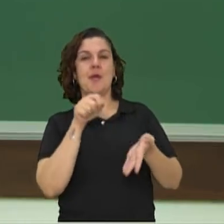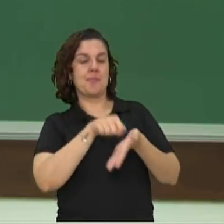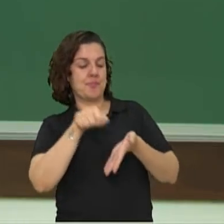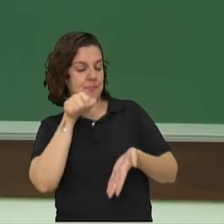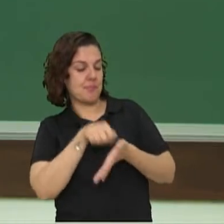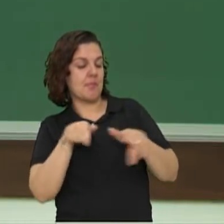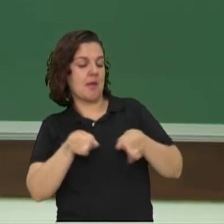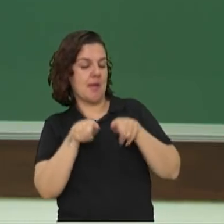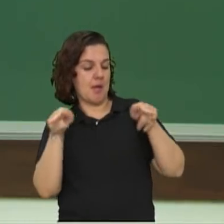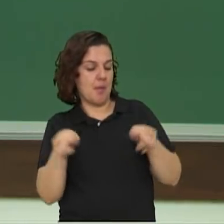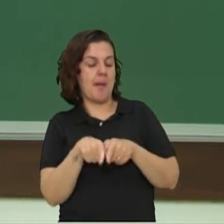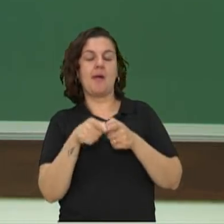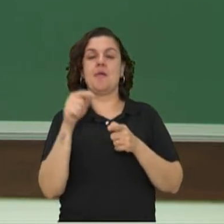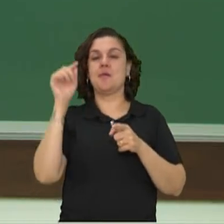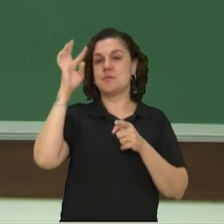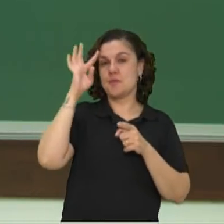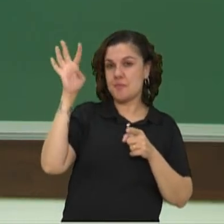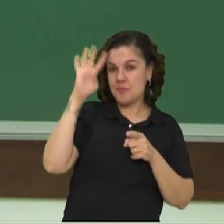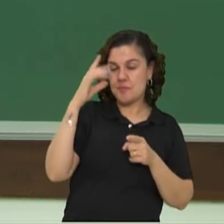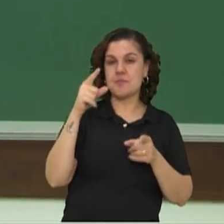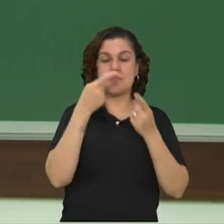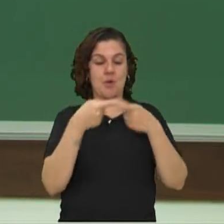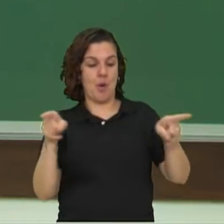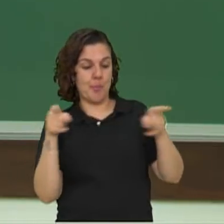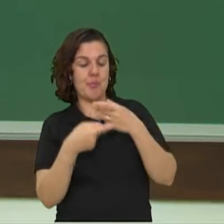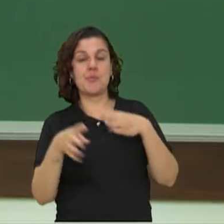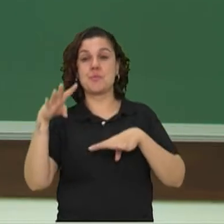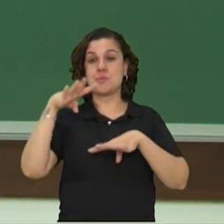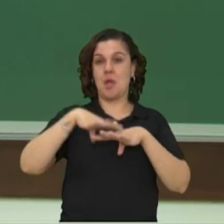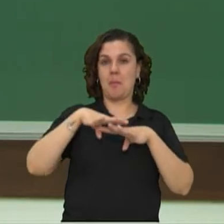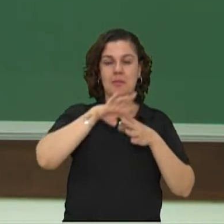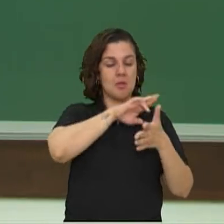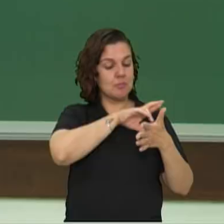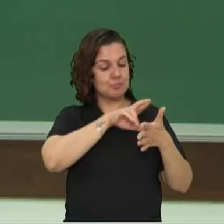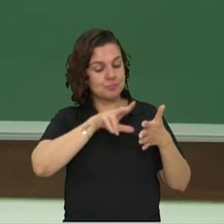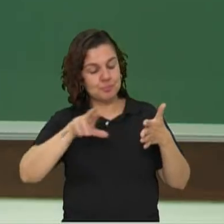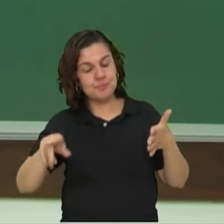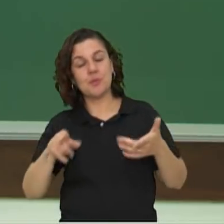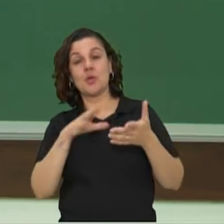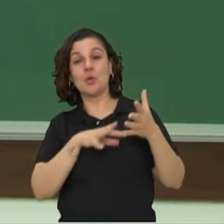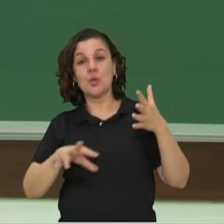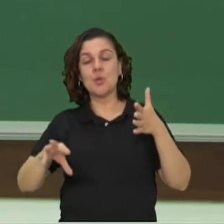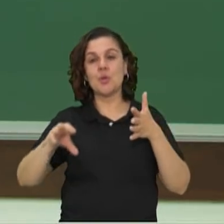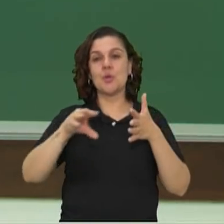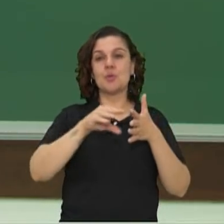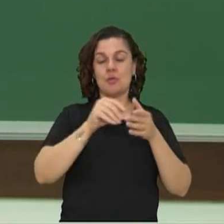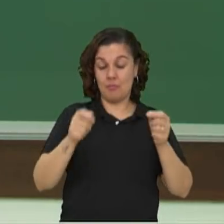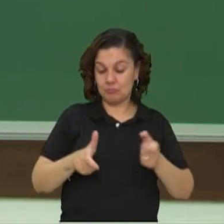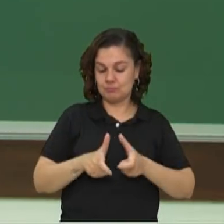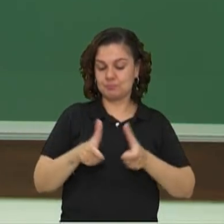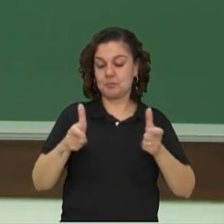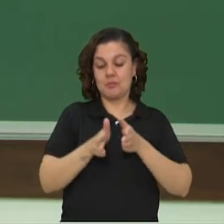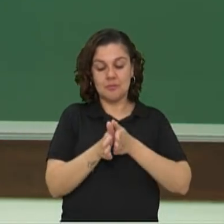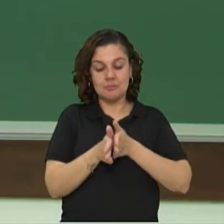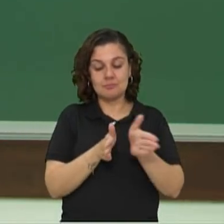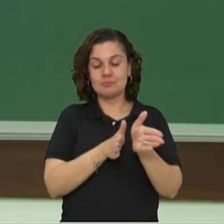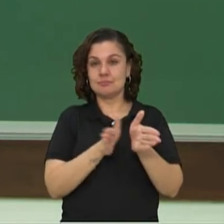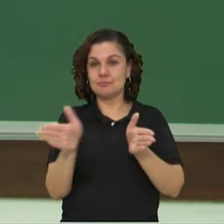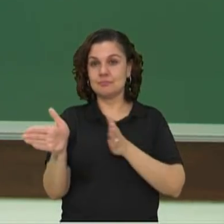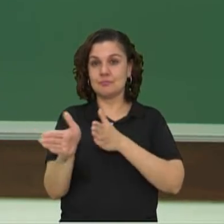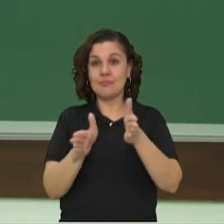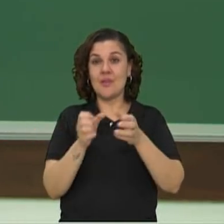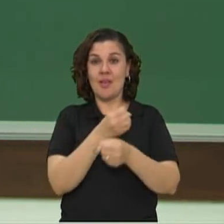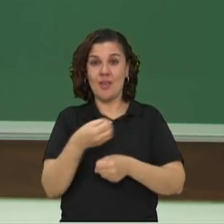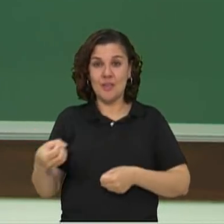gramática, a retórica, a música, a aritmética, todos esses conhecimentos, eles foram crescendo e